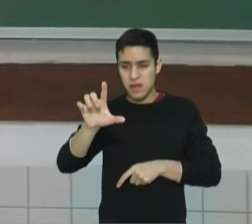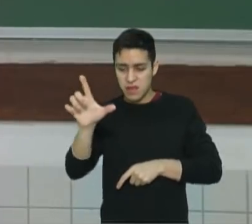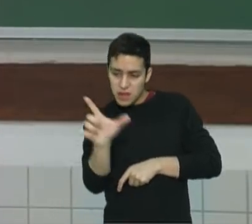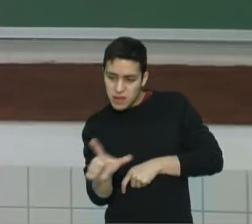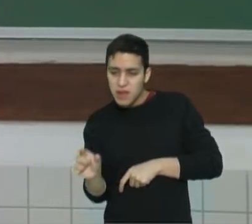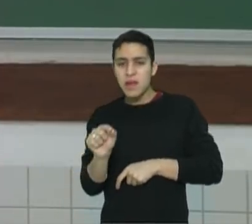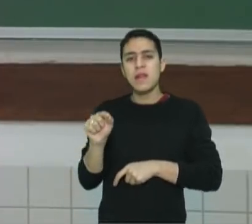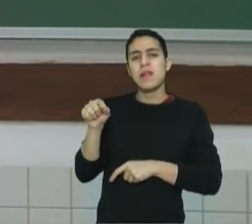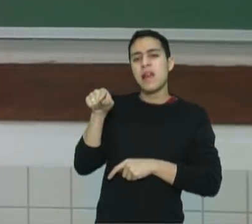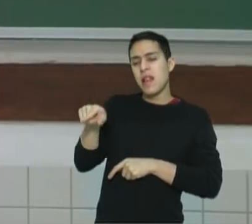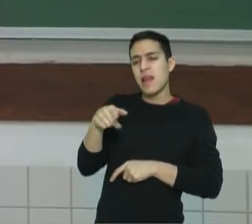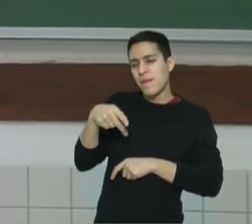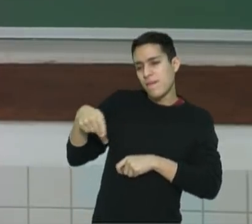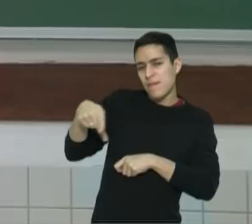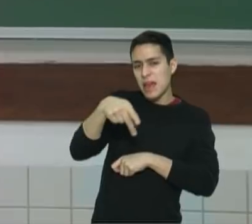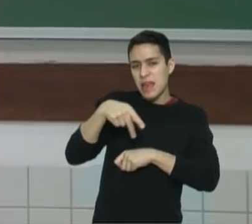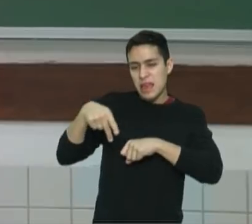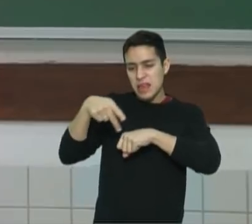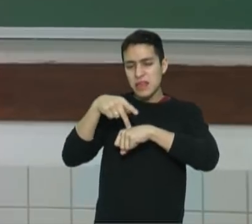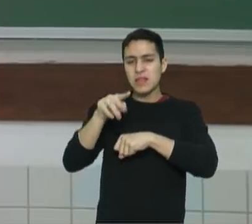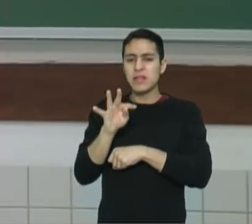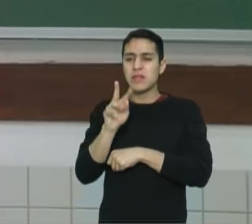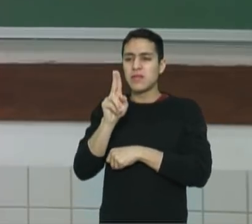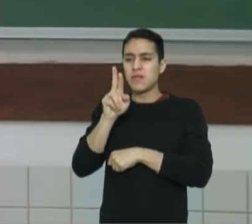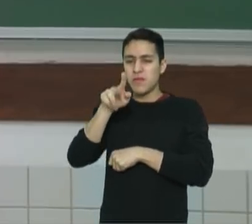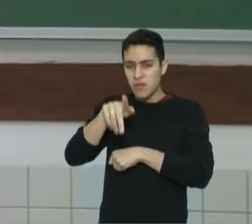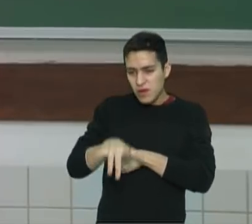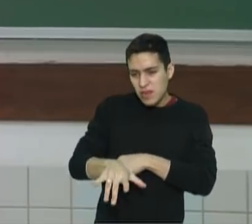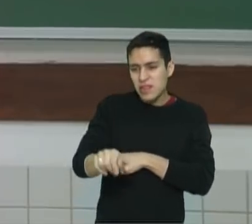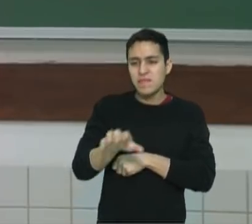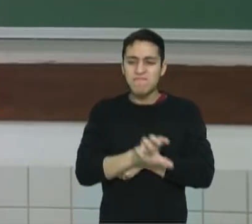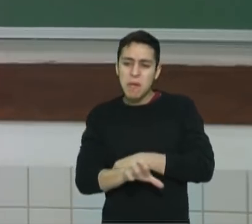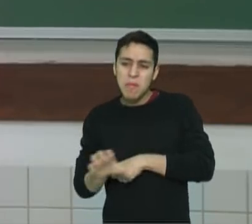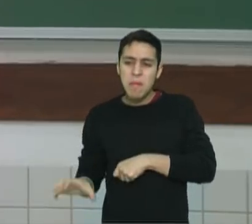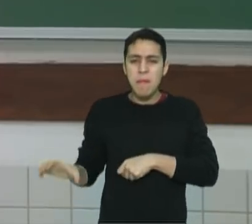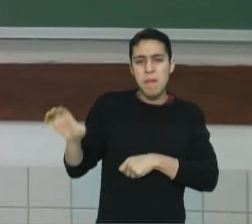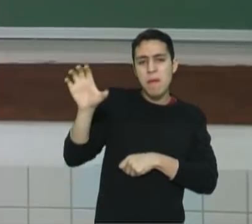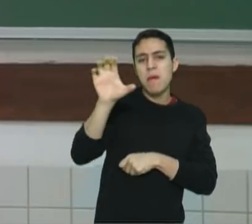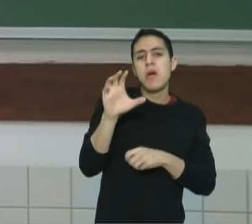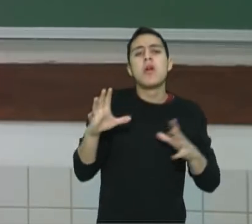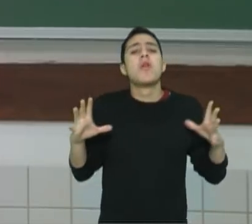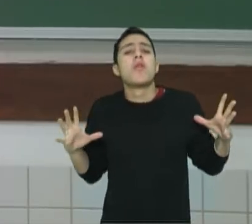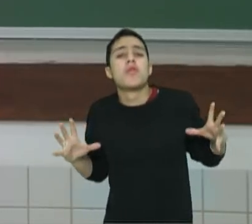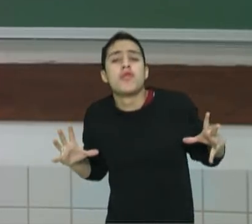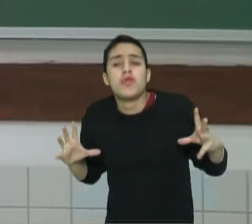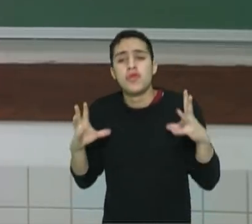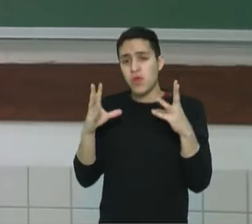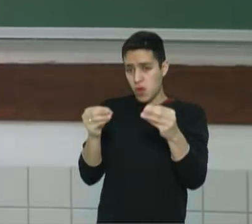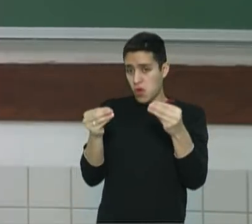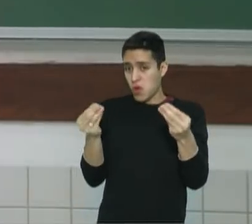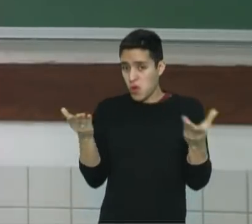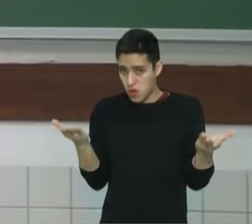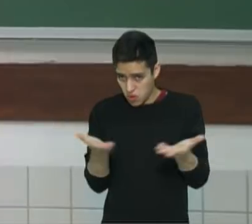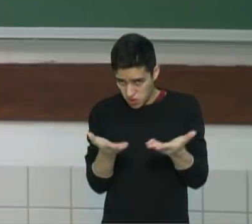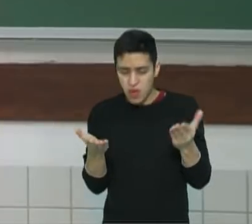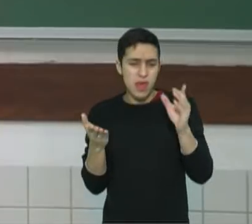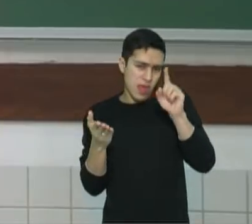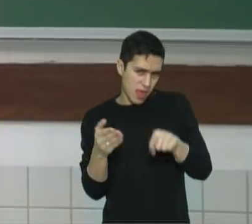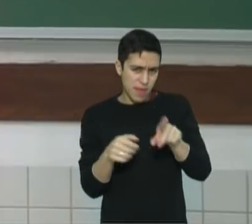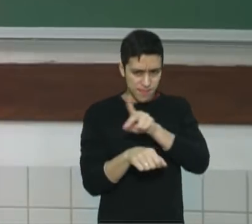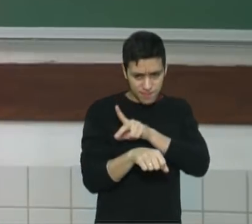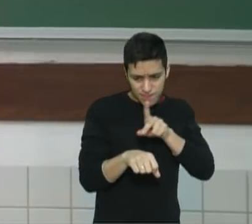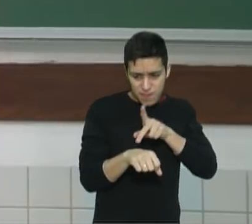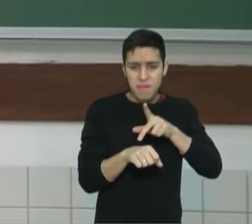a Turquia. Então, essa região onde temos a Bulgária, Macedônia, essas regiões todas que hoje são